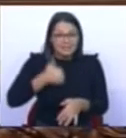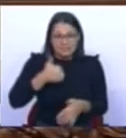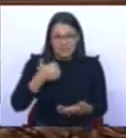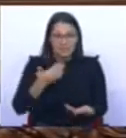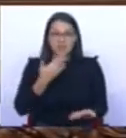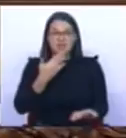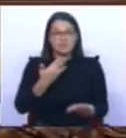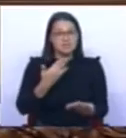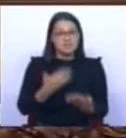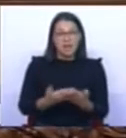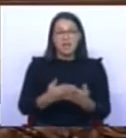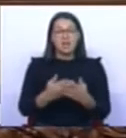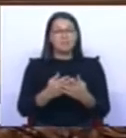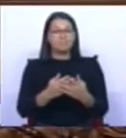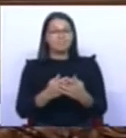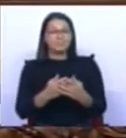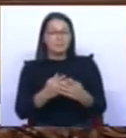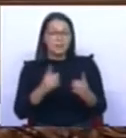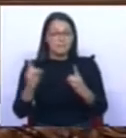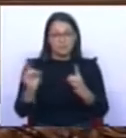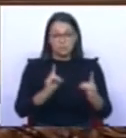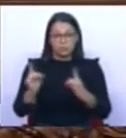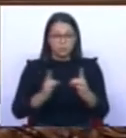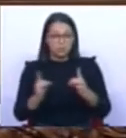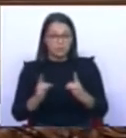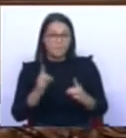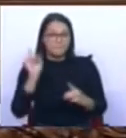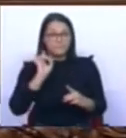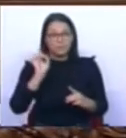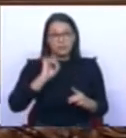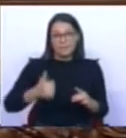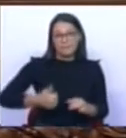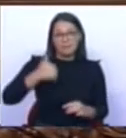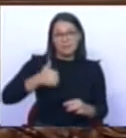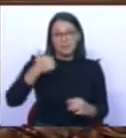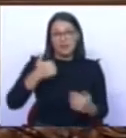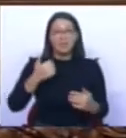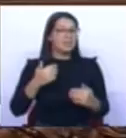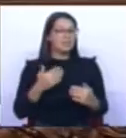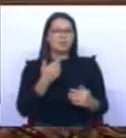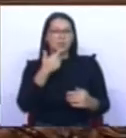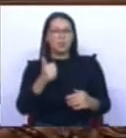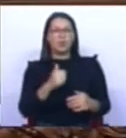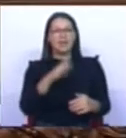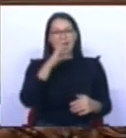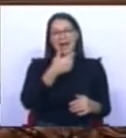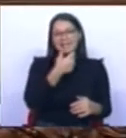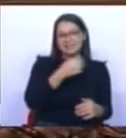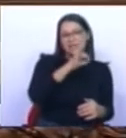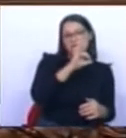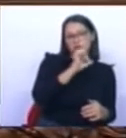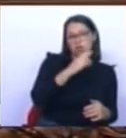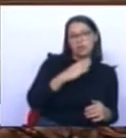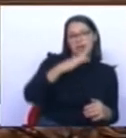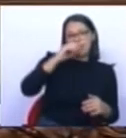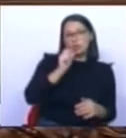prioridade aos transportes públicos, e recusa a gratuitidade numa primeira fase até aos 18 anos. O combate a que já chamaram